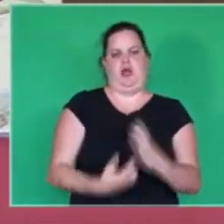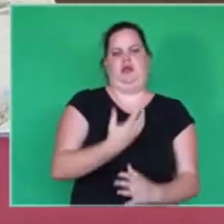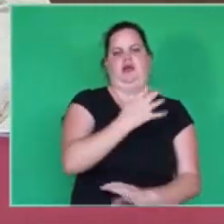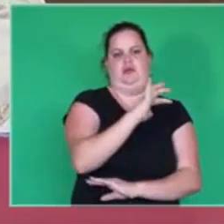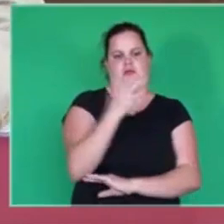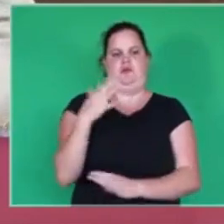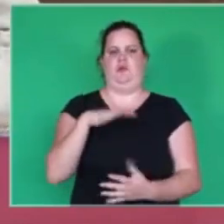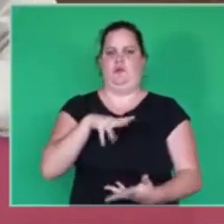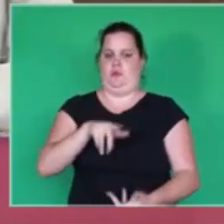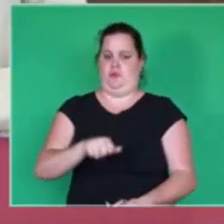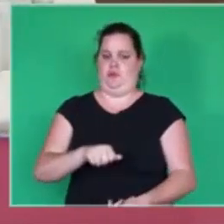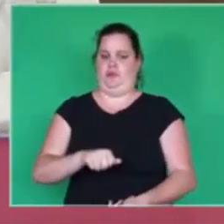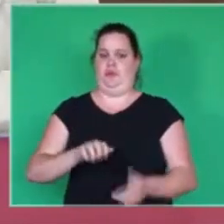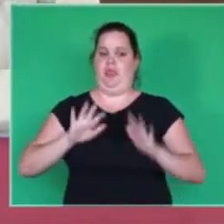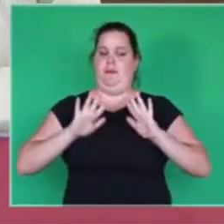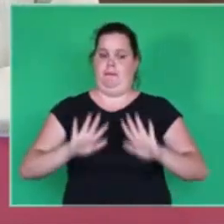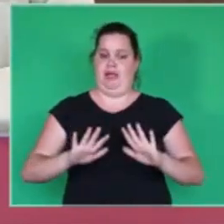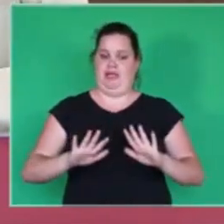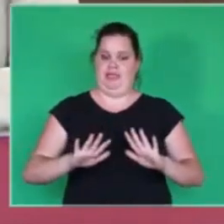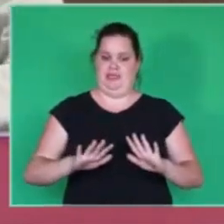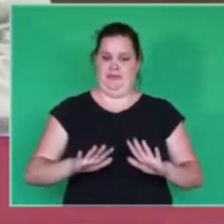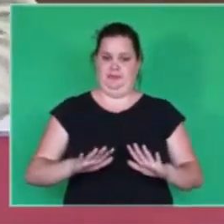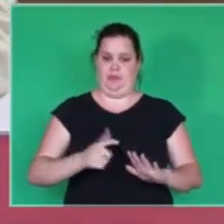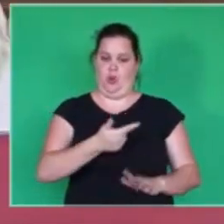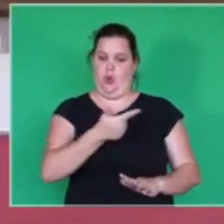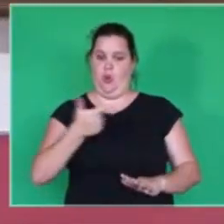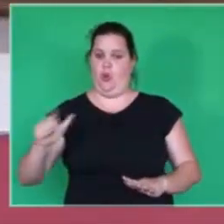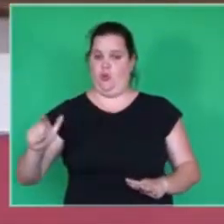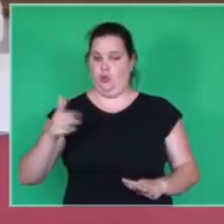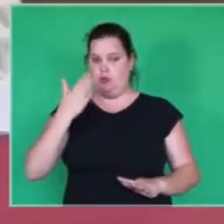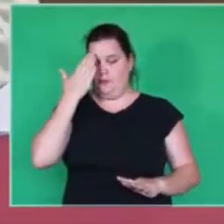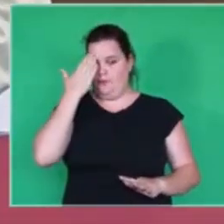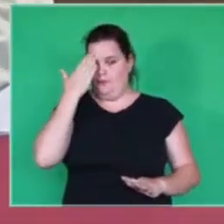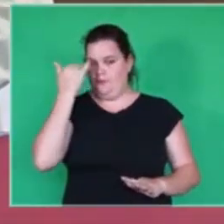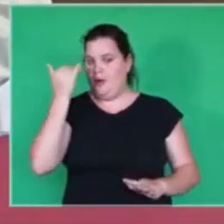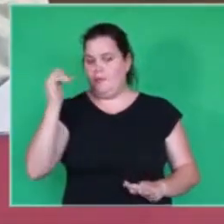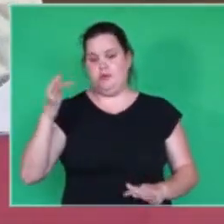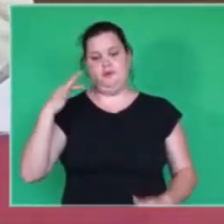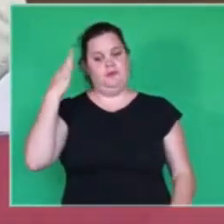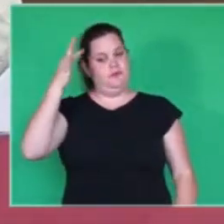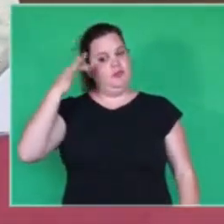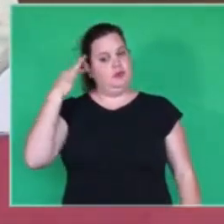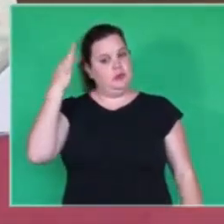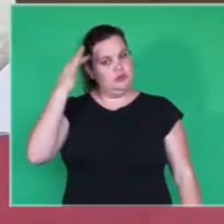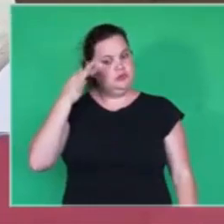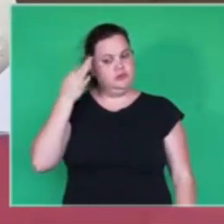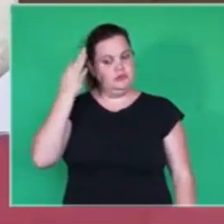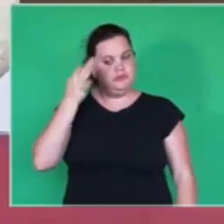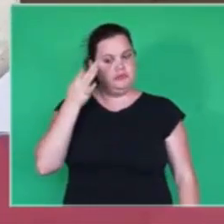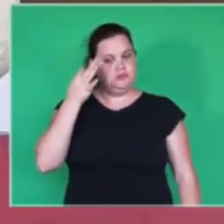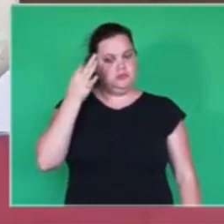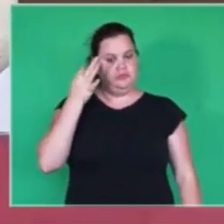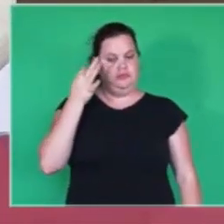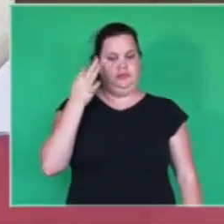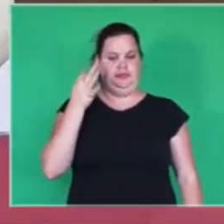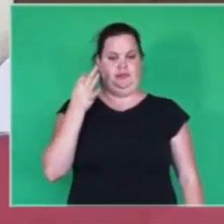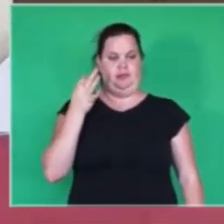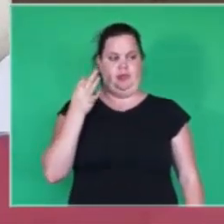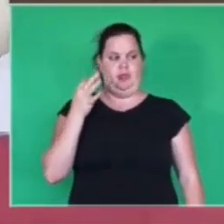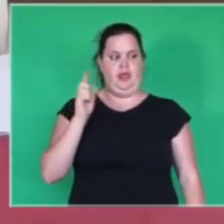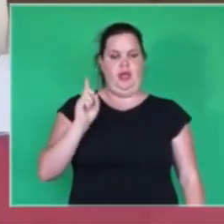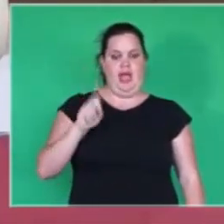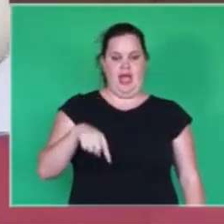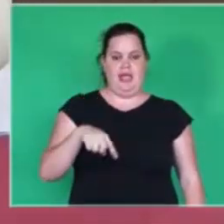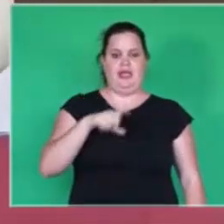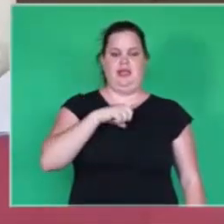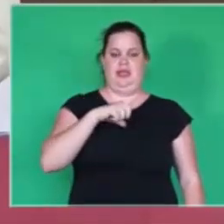Já Protágoras foi outro filósofo que precedeu os